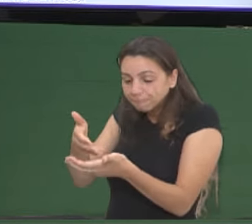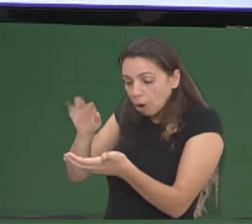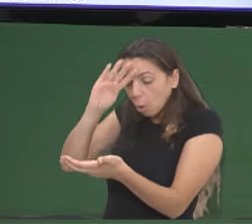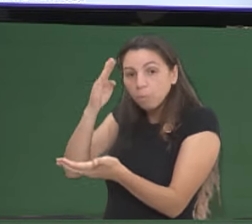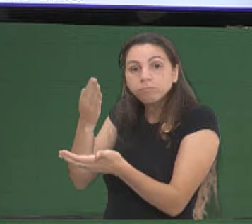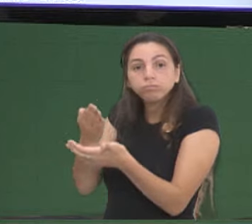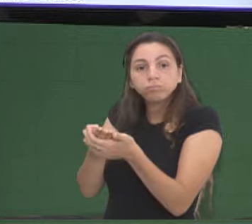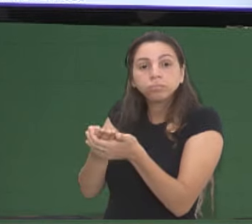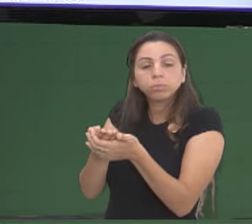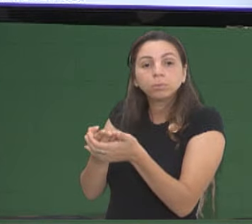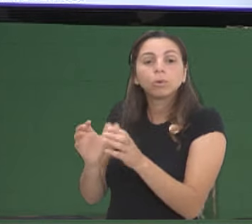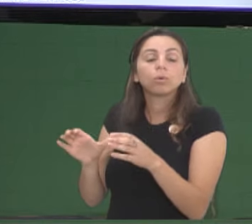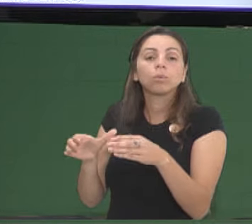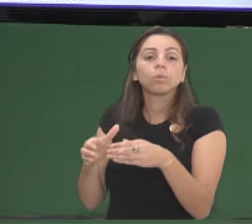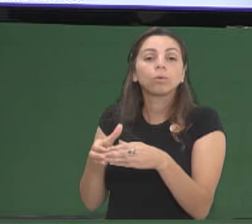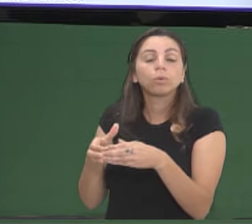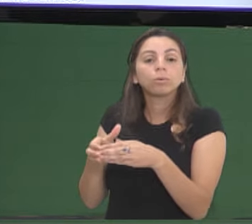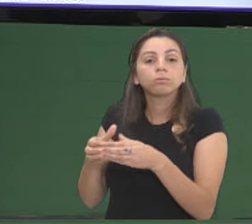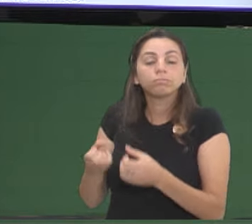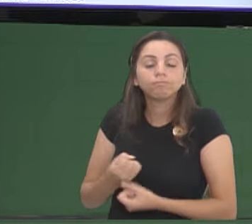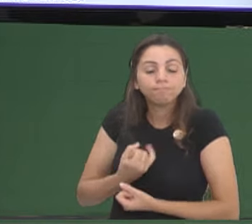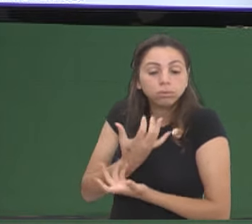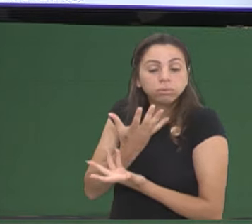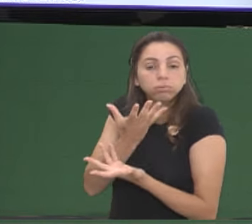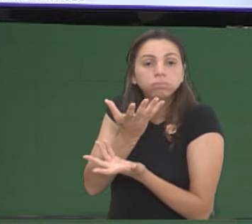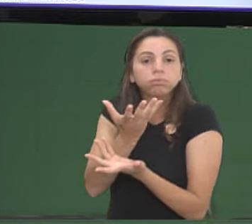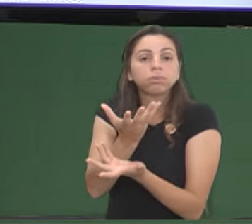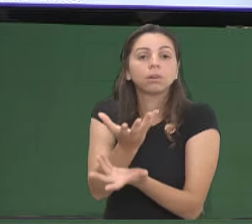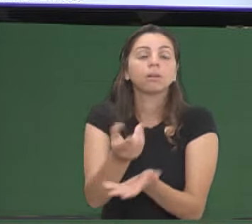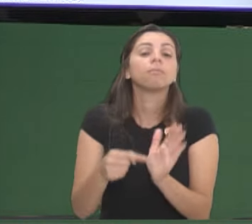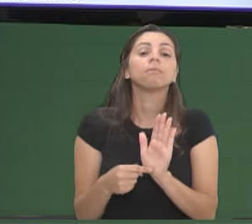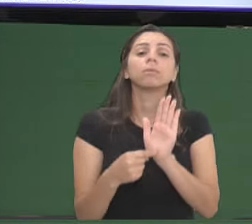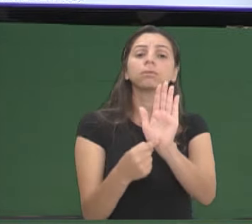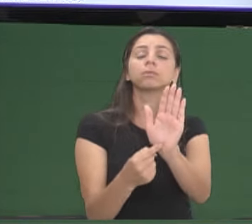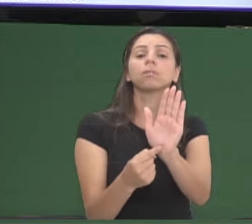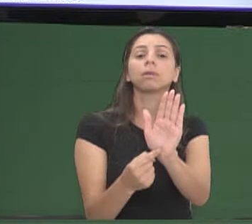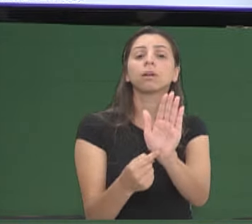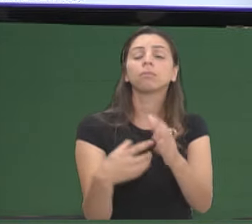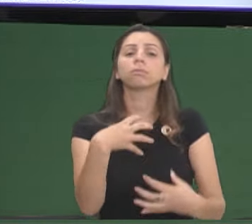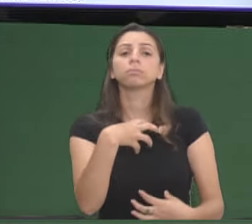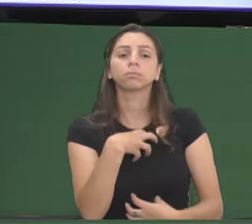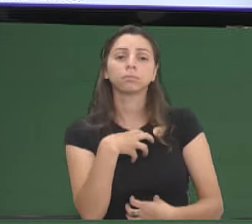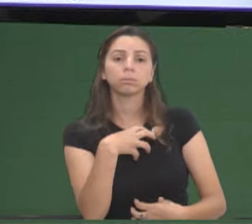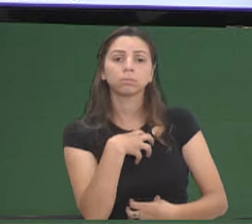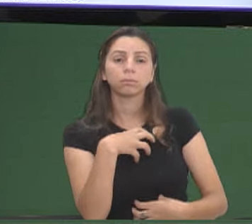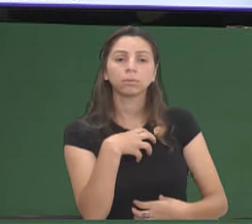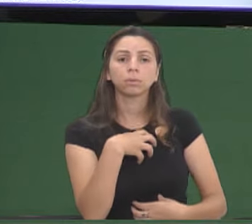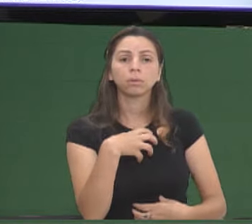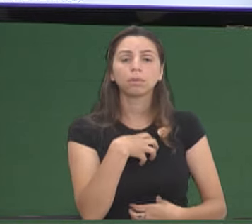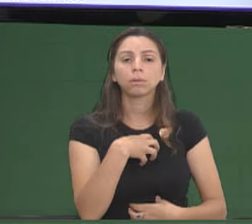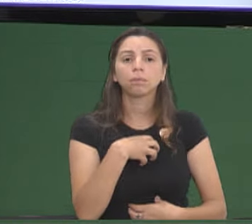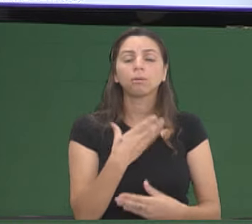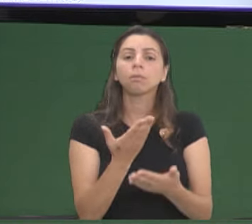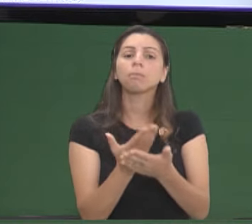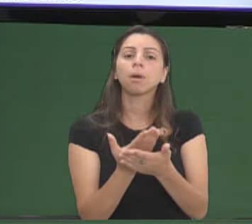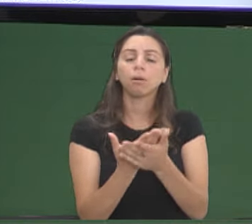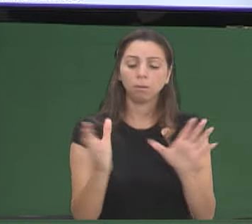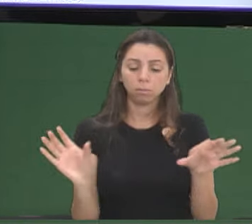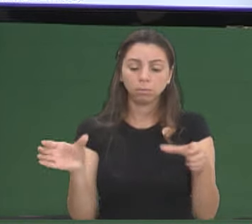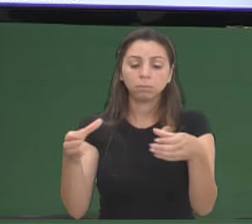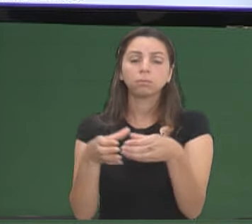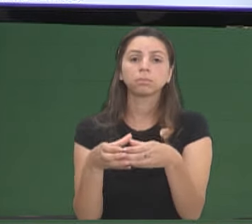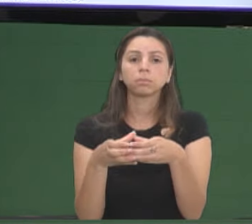gente falou, para poder me expressar, para poder mostrar os meus sentimentos, né? Numa aula que possui um grupo,